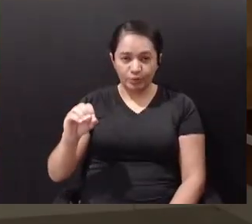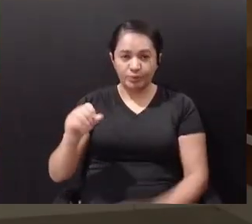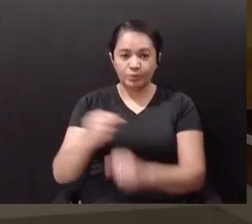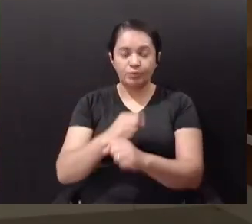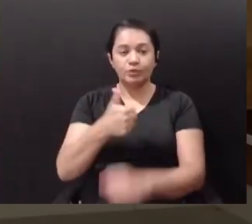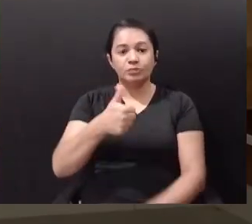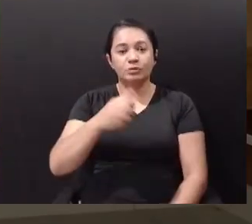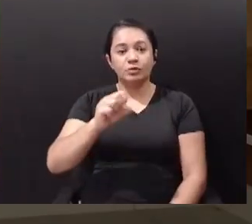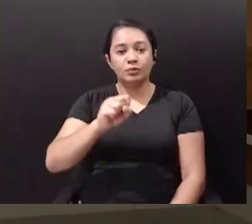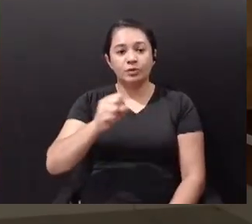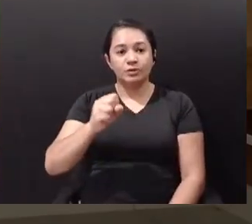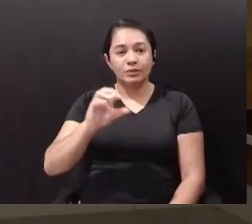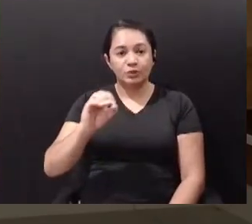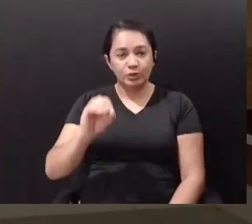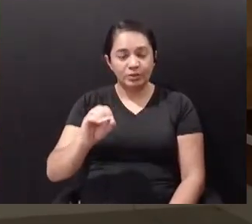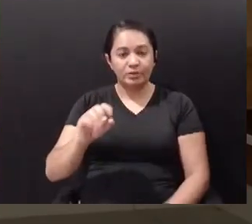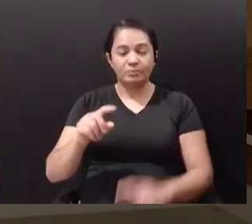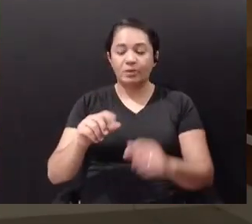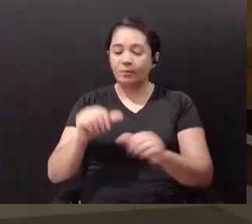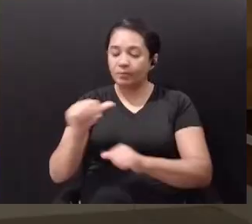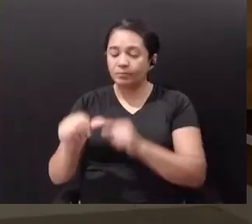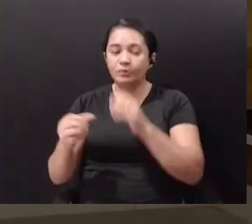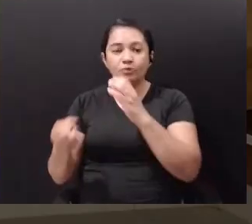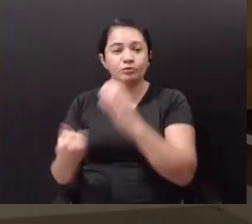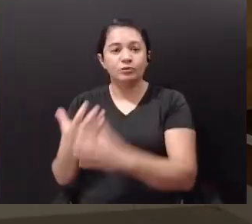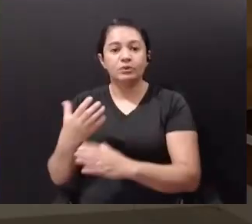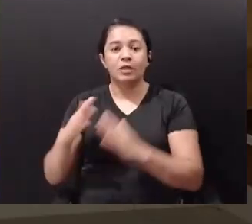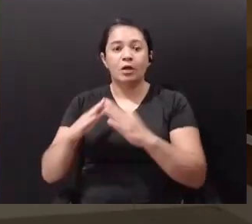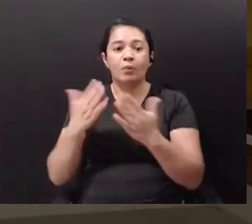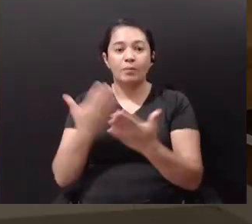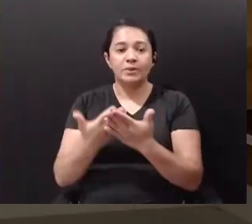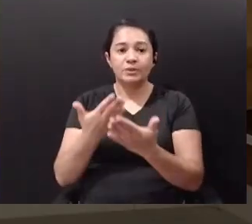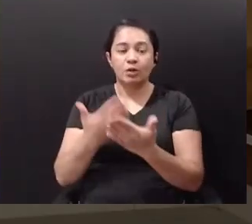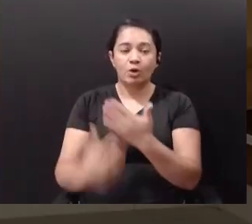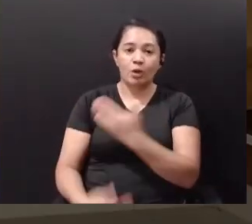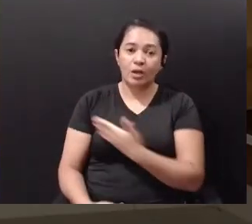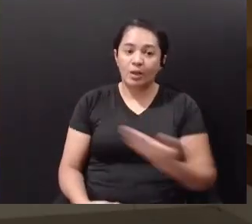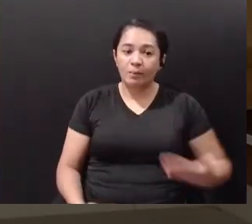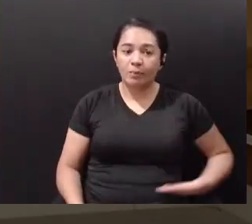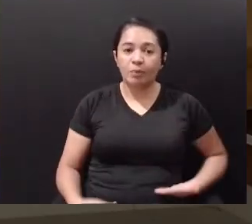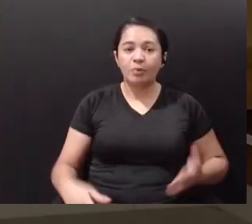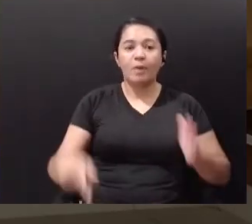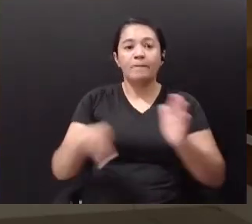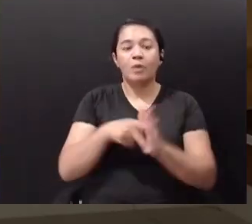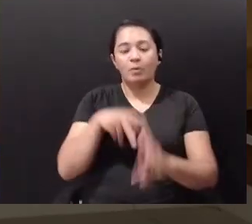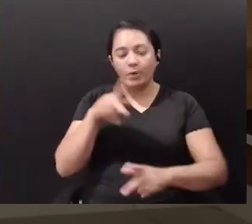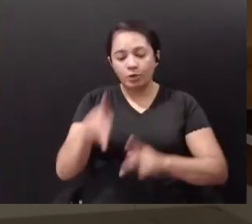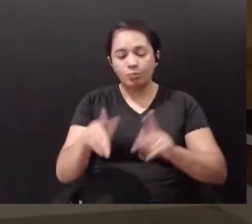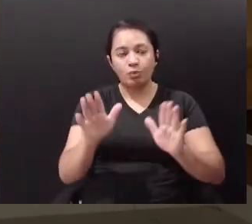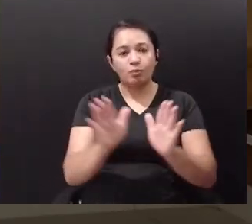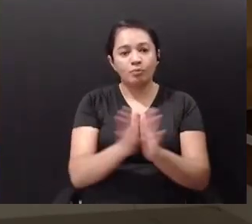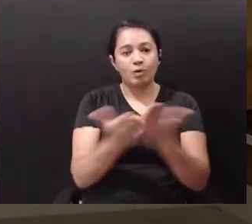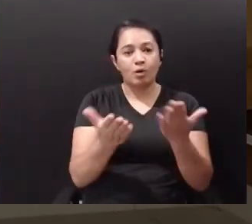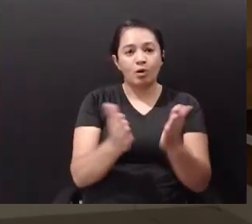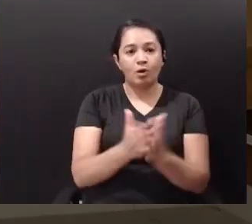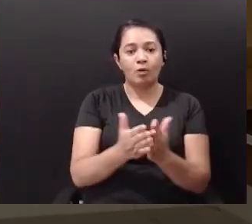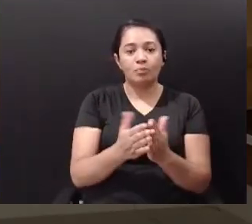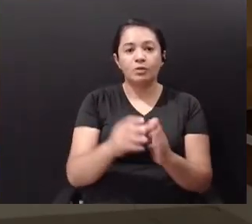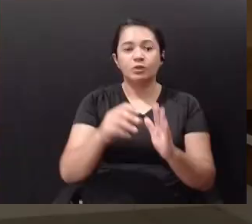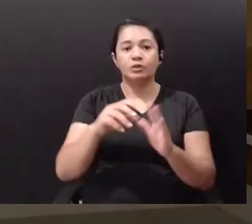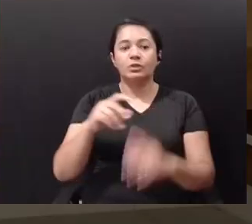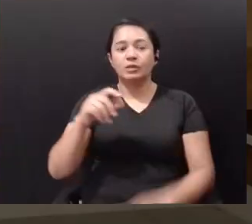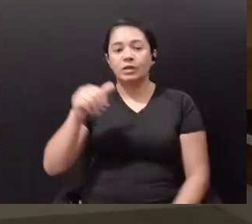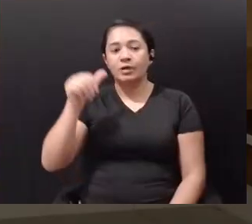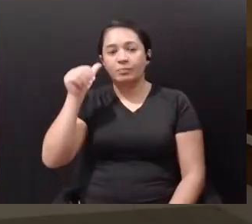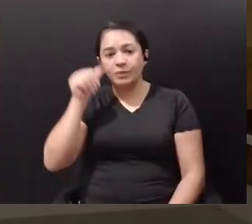era refundá-la como uma escola pública para crianças pobres, tanto do sexo masculino quanto do